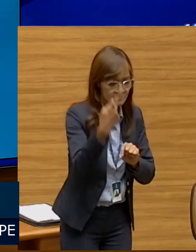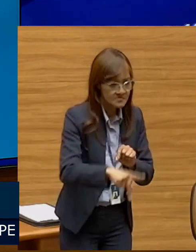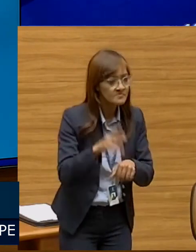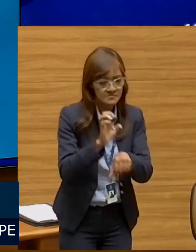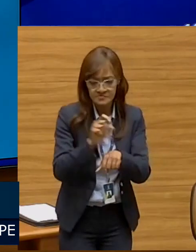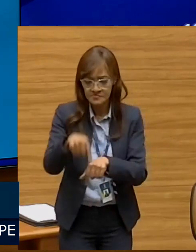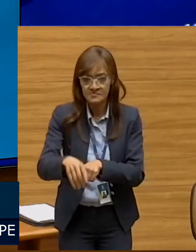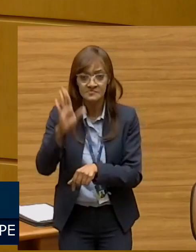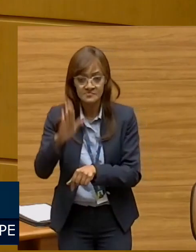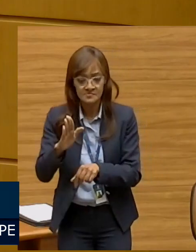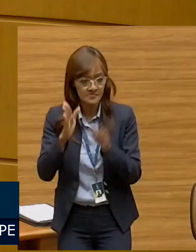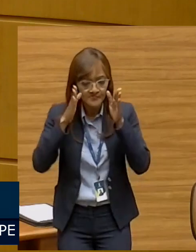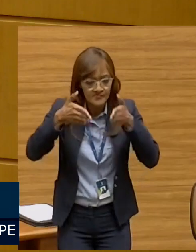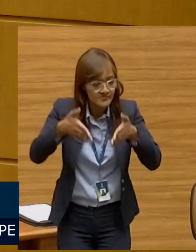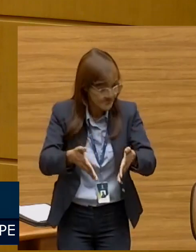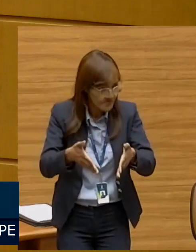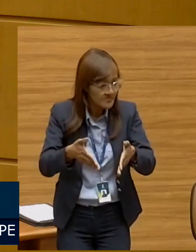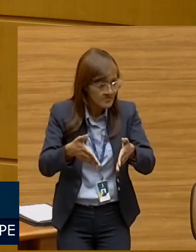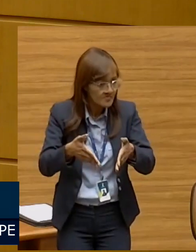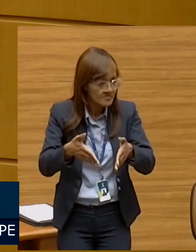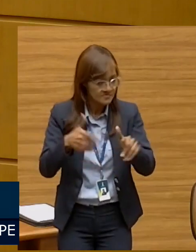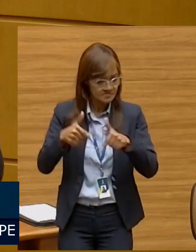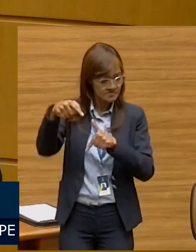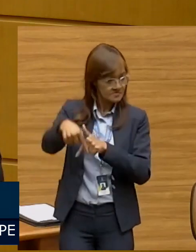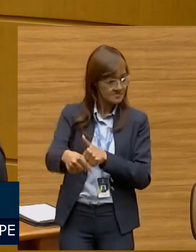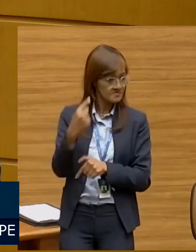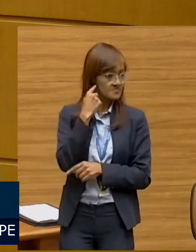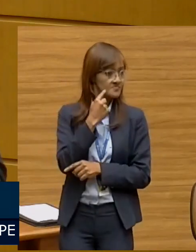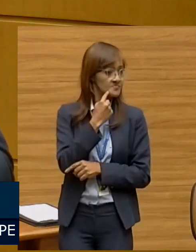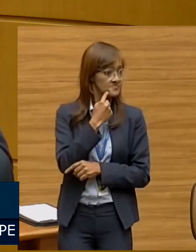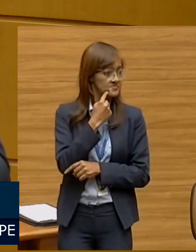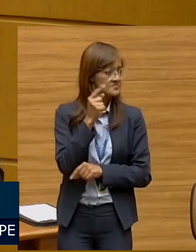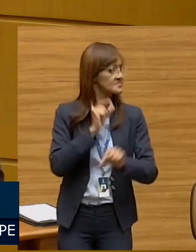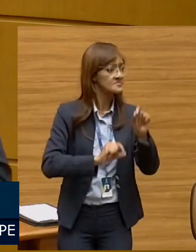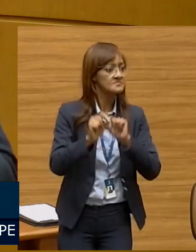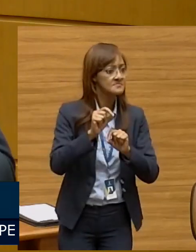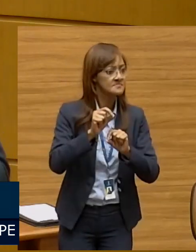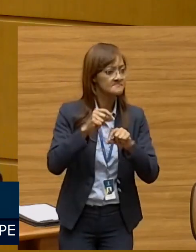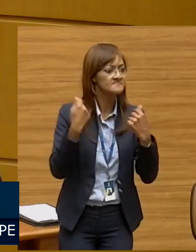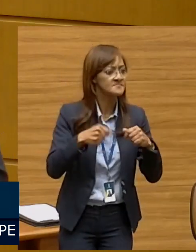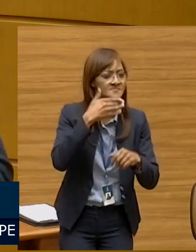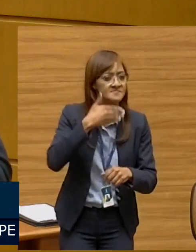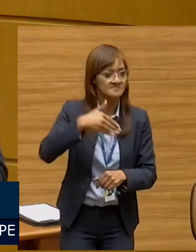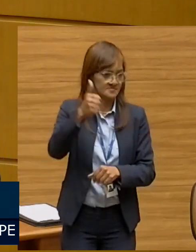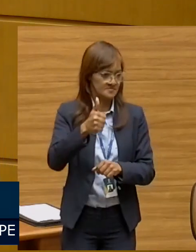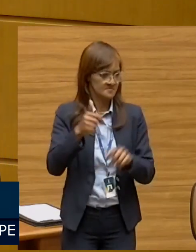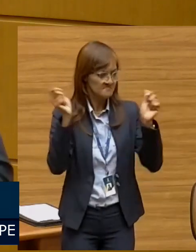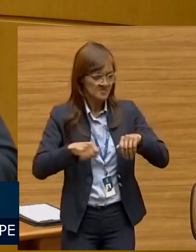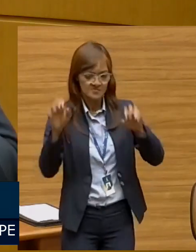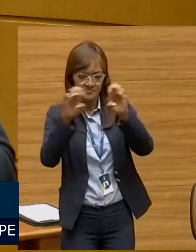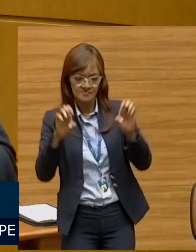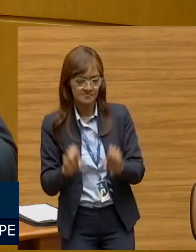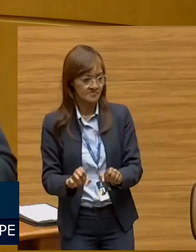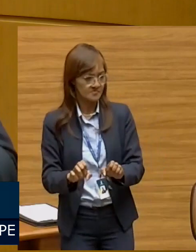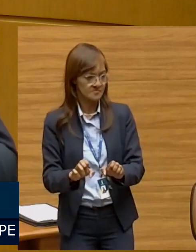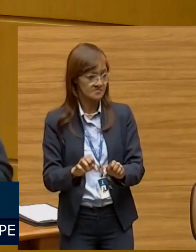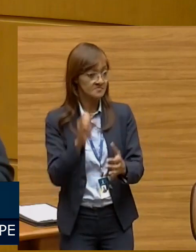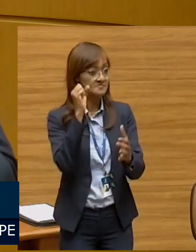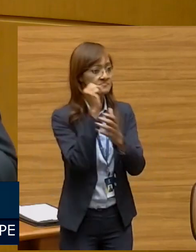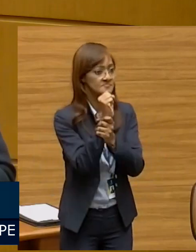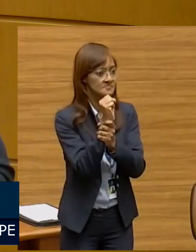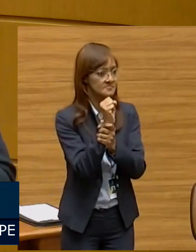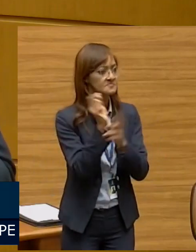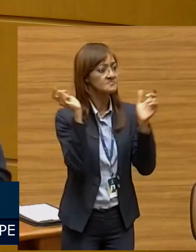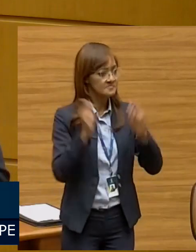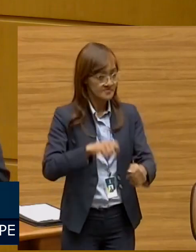temos serviços voltados a pessoas surdas, que esses serviços sejam melhores, tenham estruturas, tenham garantias, tenham condições